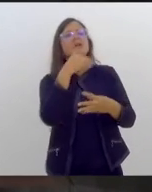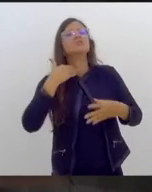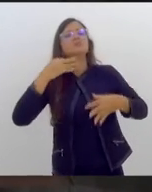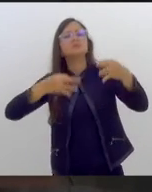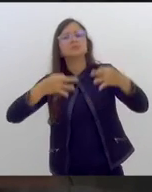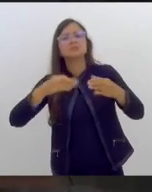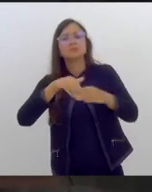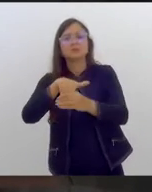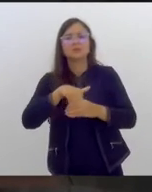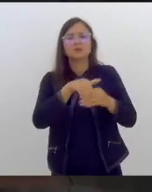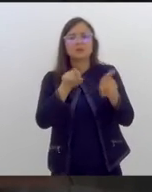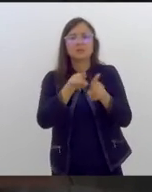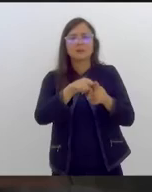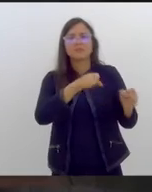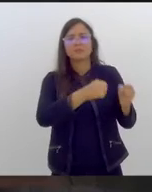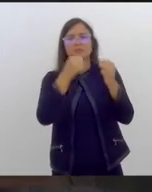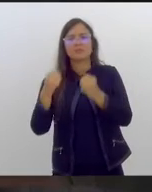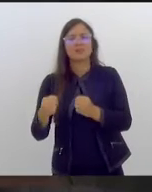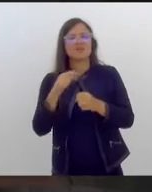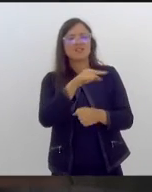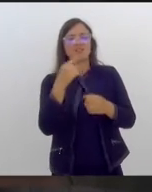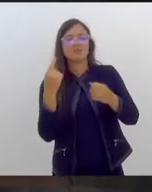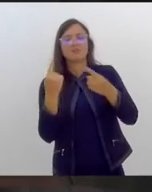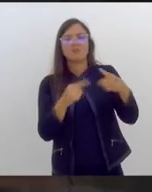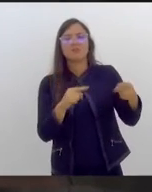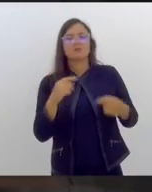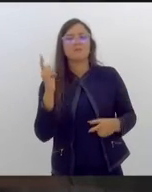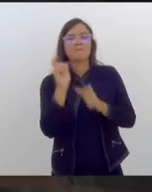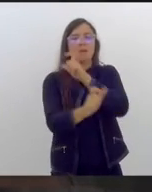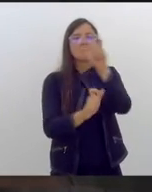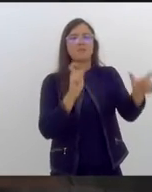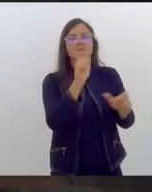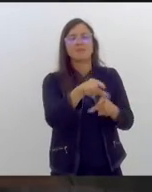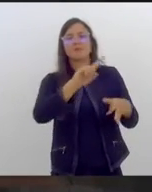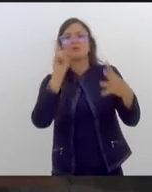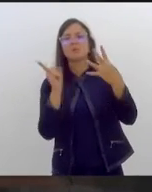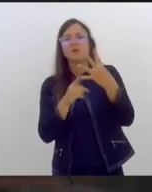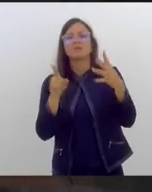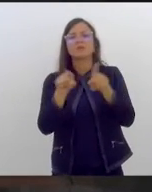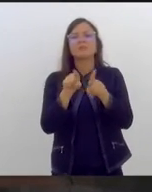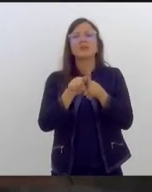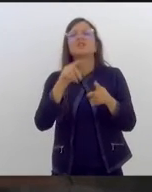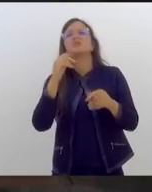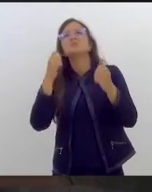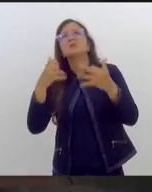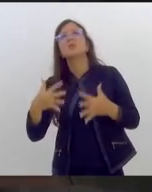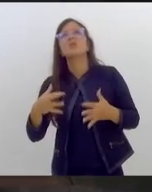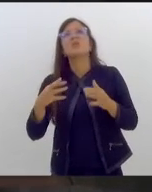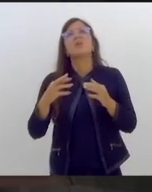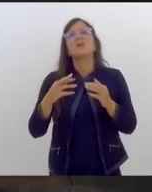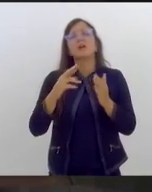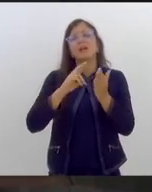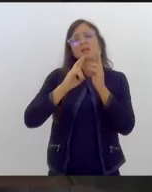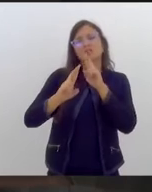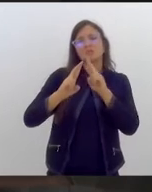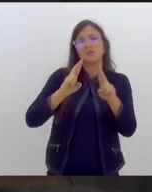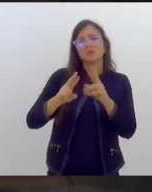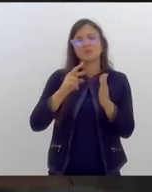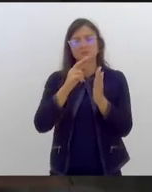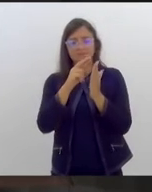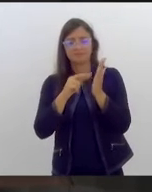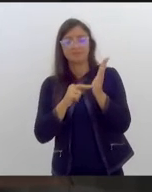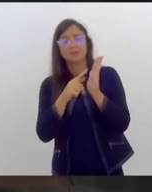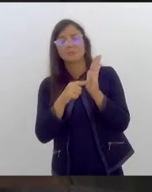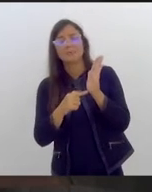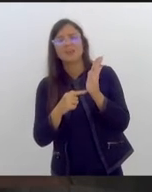e manifestações de que os resultados podem não ser respeitados podem não ser reconhecidos mas para